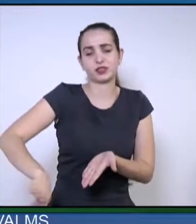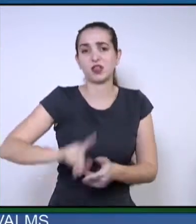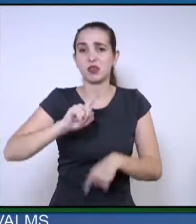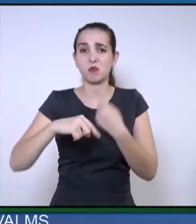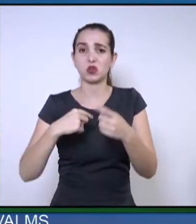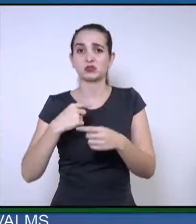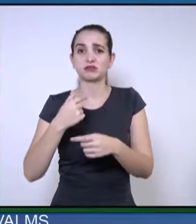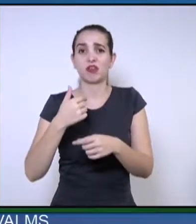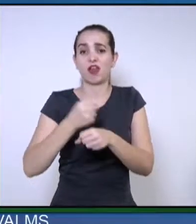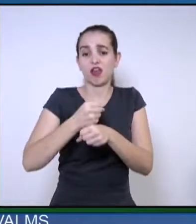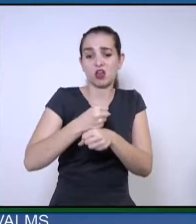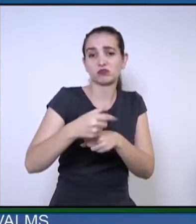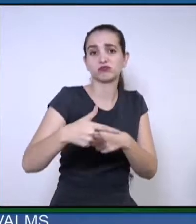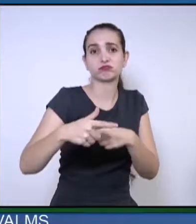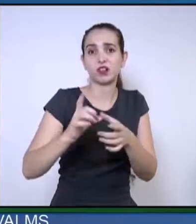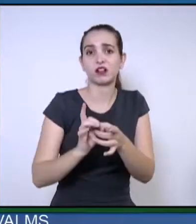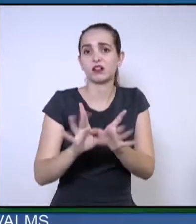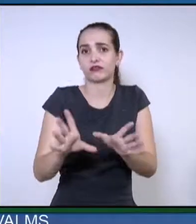em liberdade.